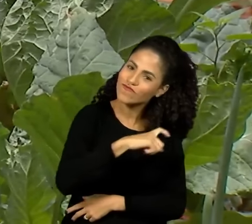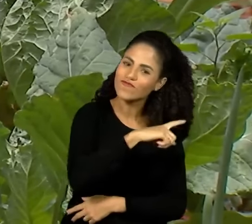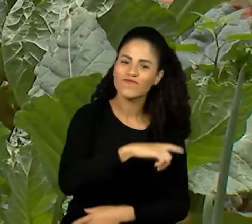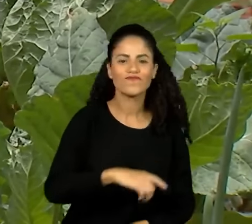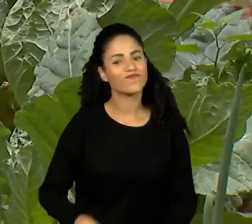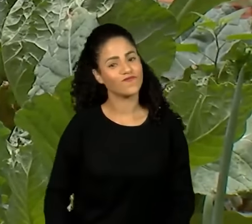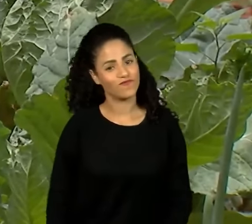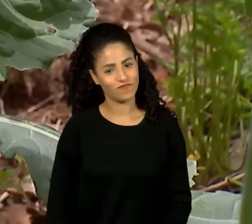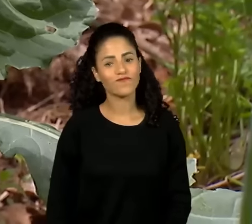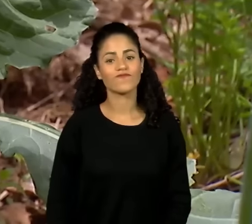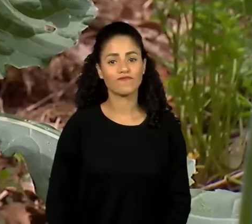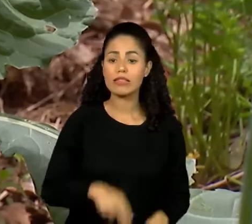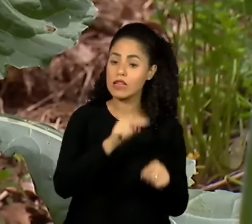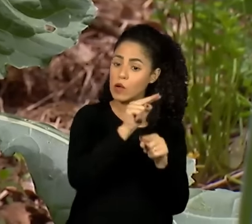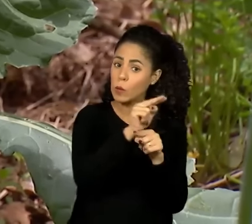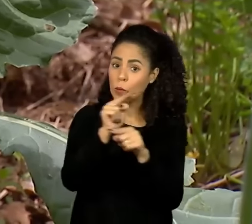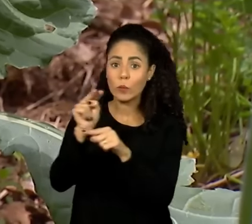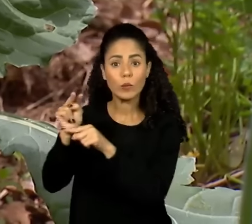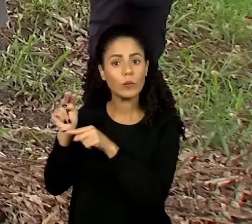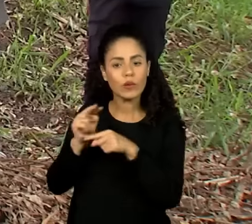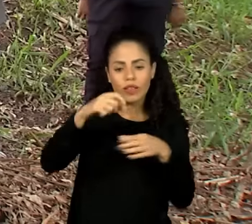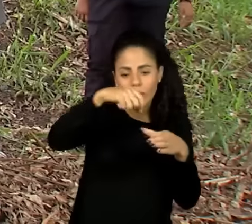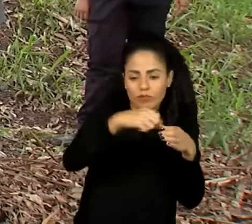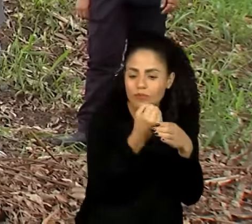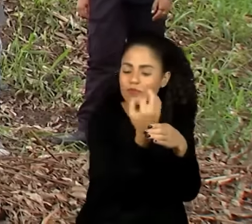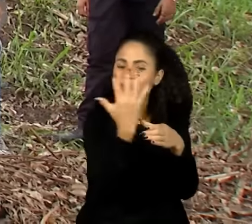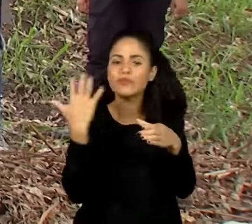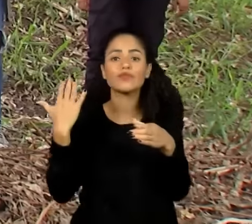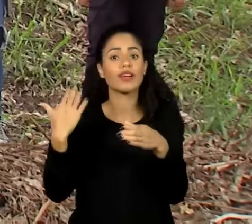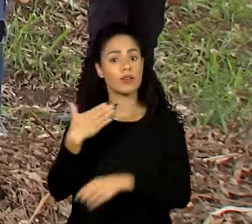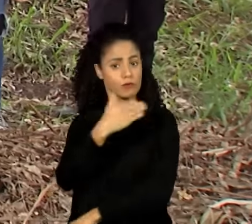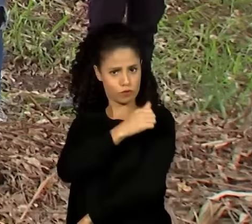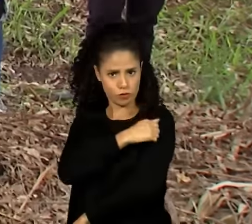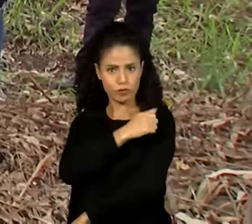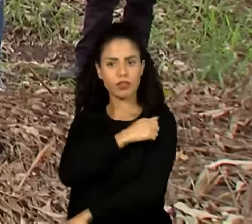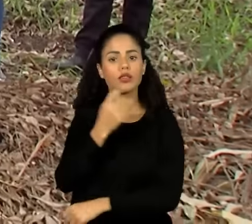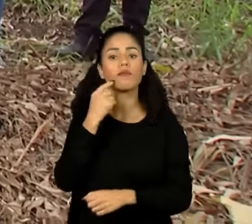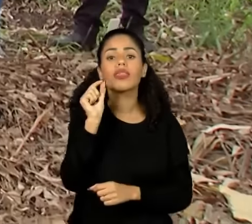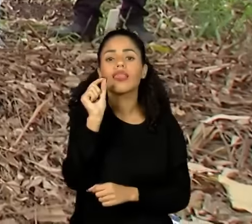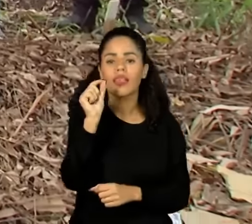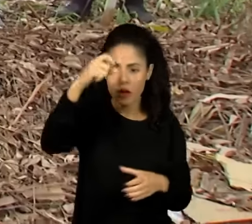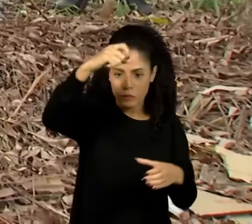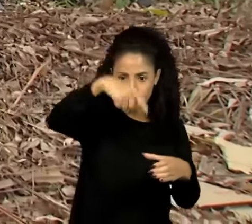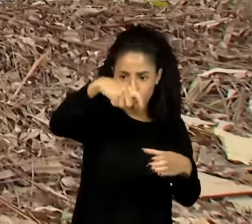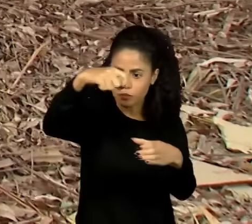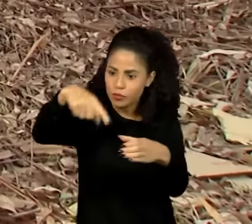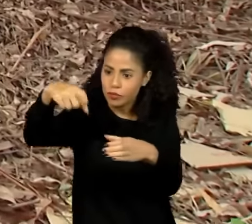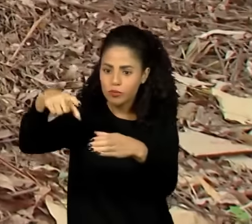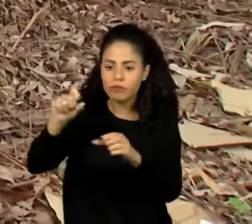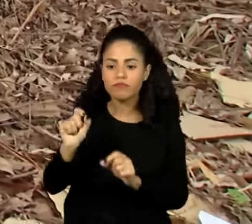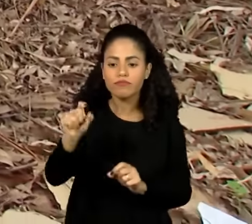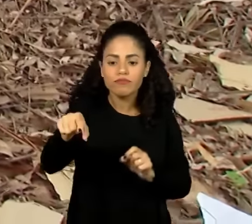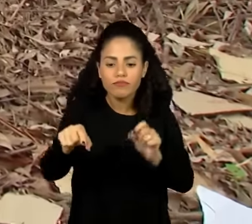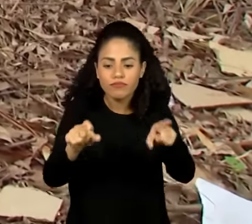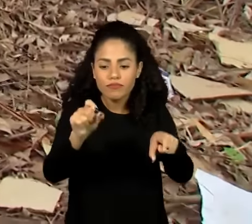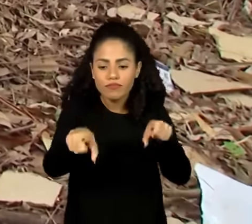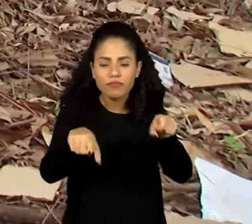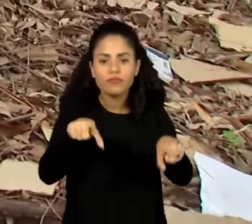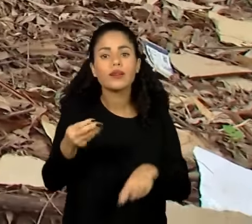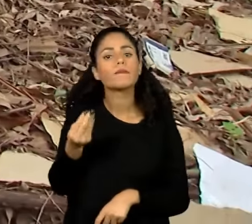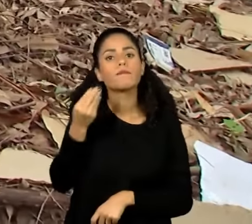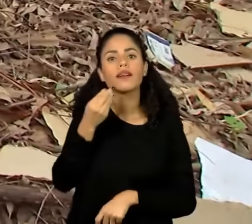Além de cuidar desta horta na escola, os estudantes lançam sementes e plantam mudas no ecoparque para tentar